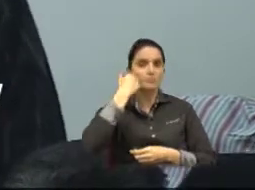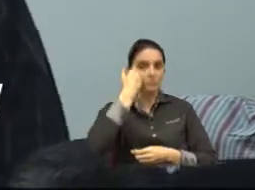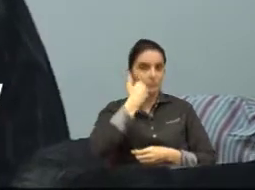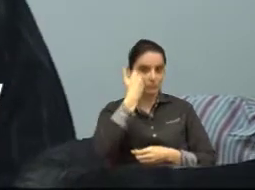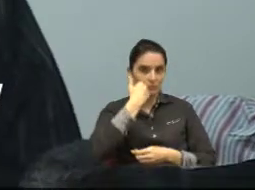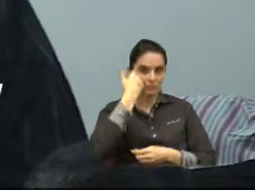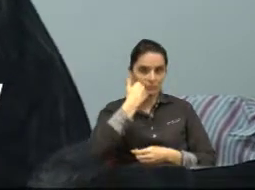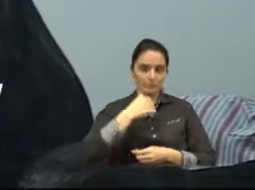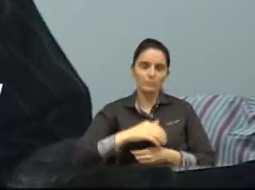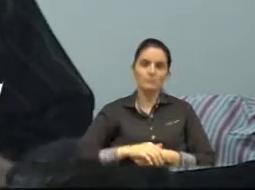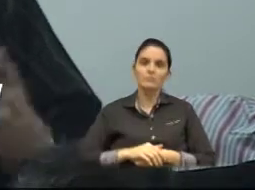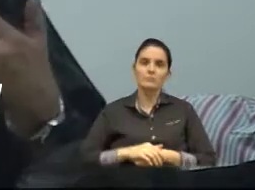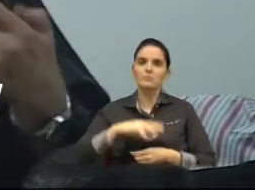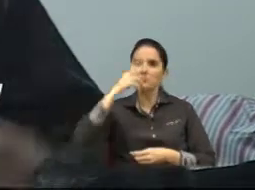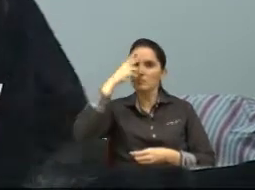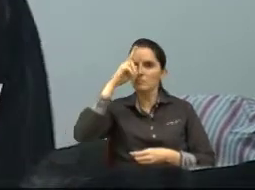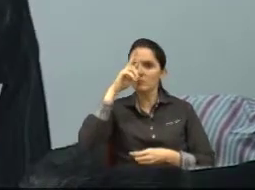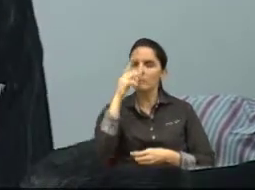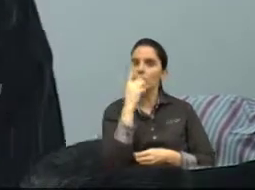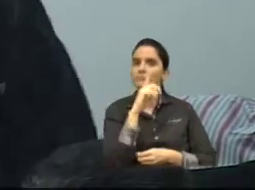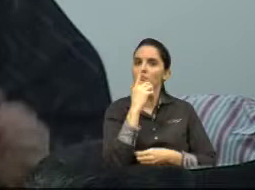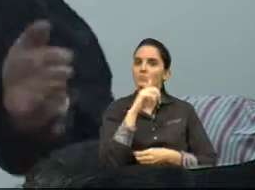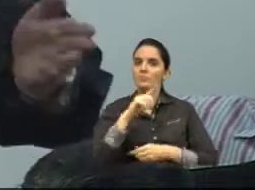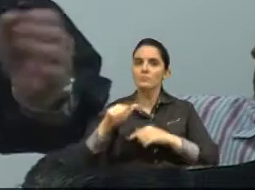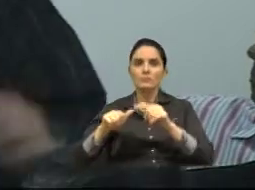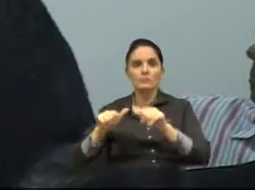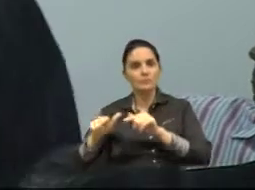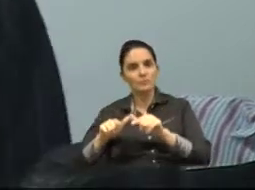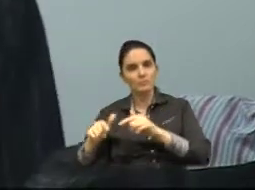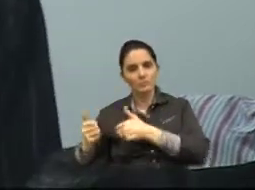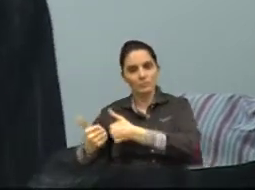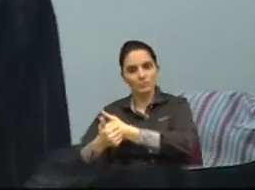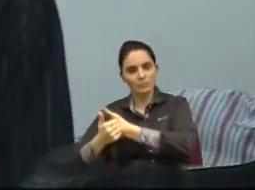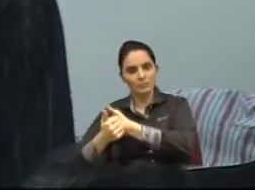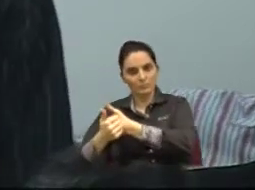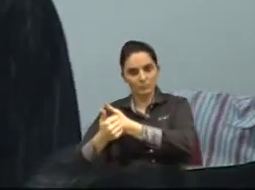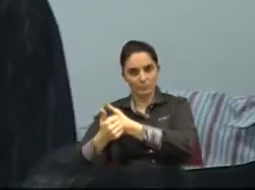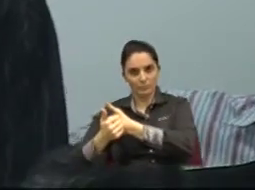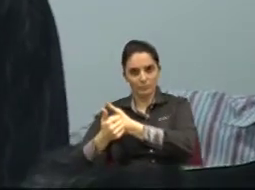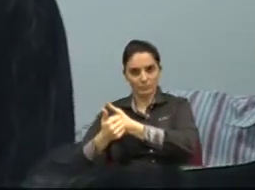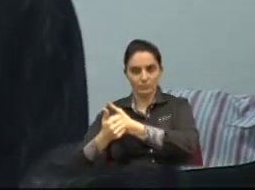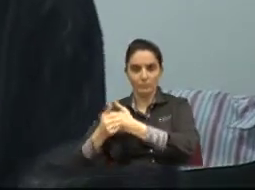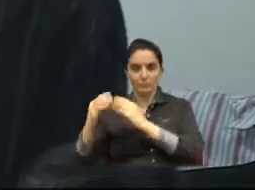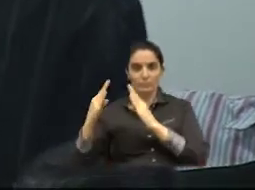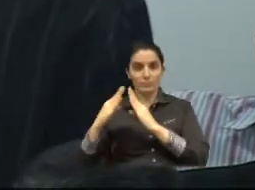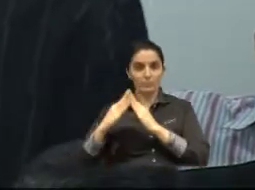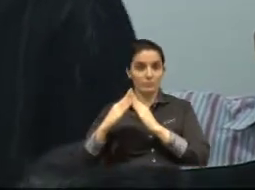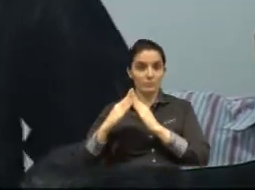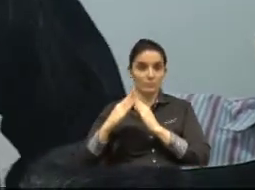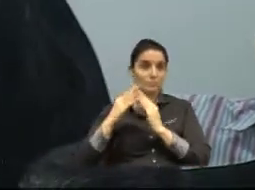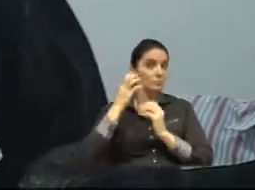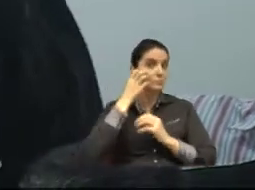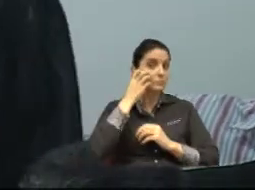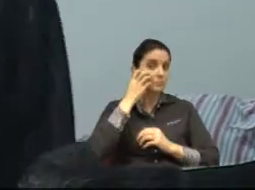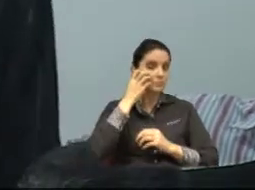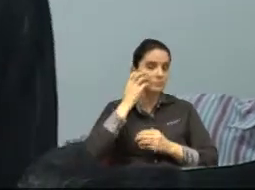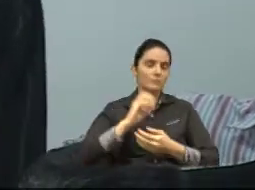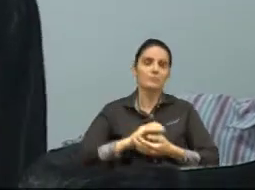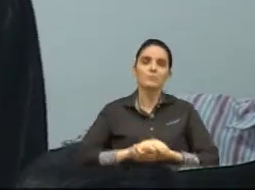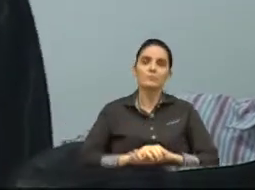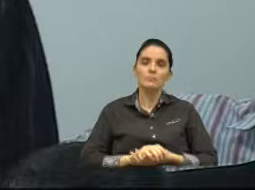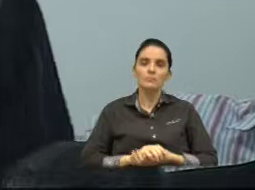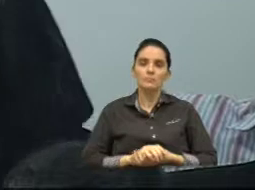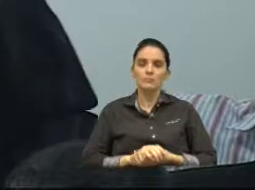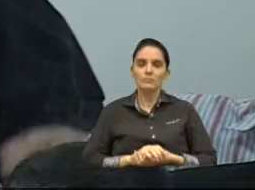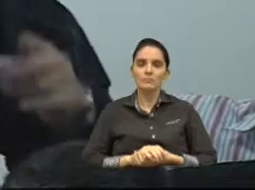me lembrando quando eu trabalhei lá numa empresa que chamava, perto da casa do Dr. Marcelo ali, São Benedito, Copas Fórmicas, e o Paulo